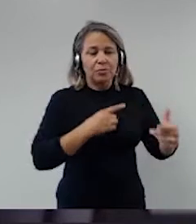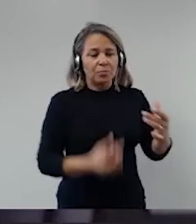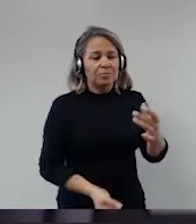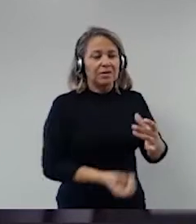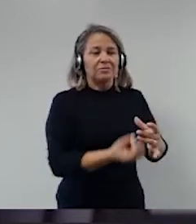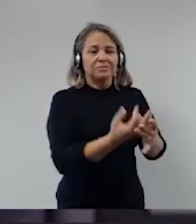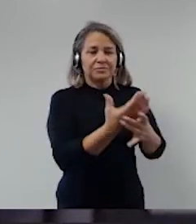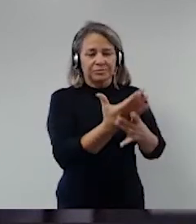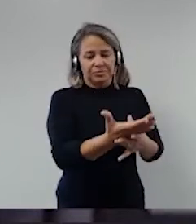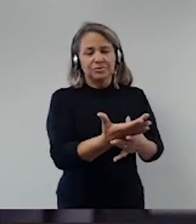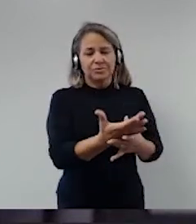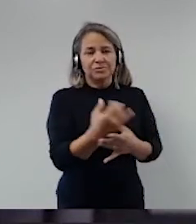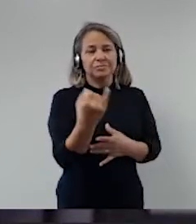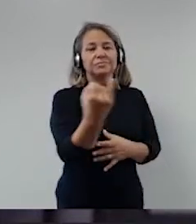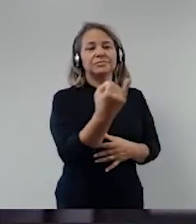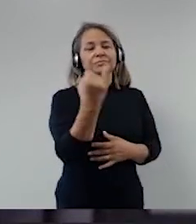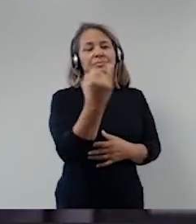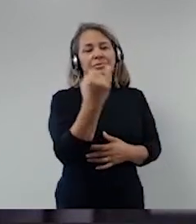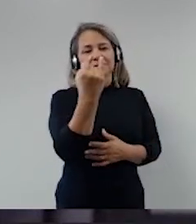um grande